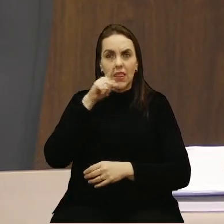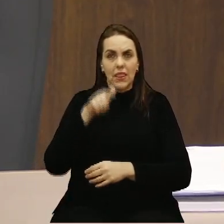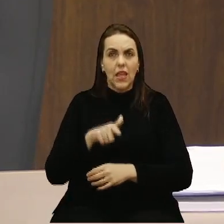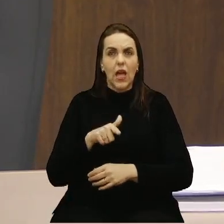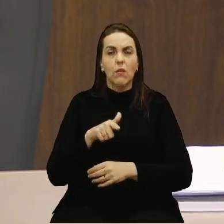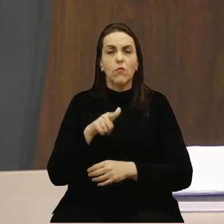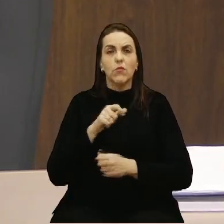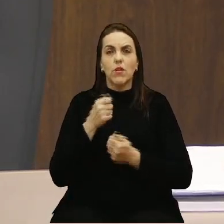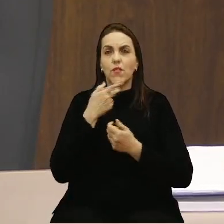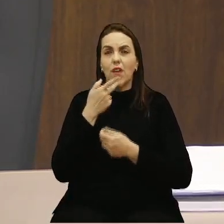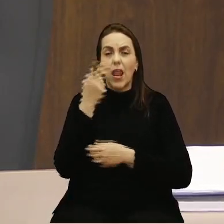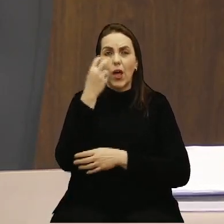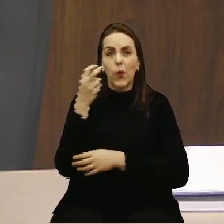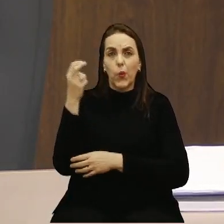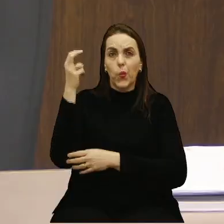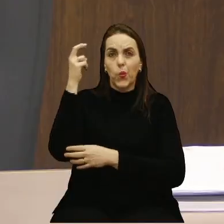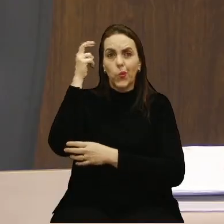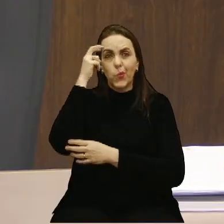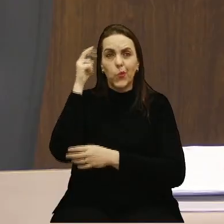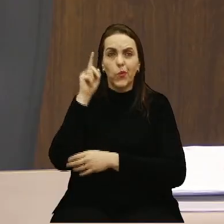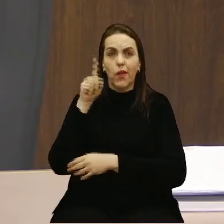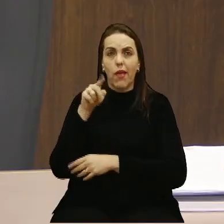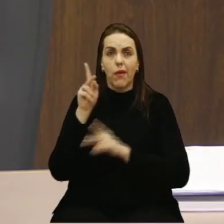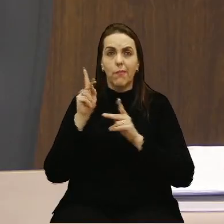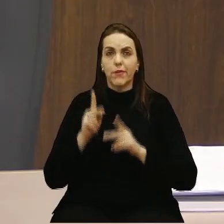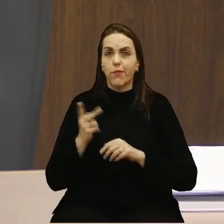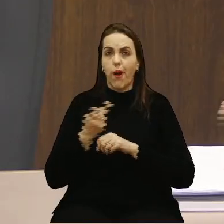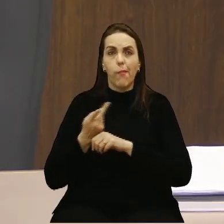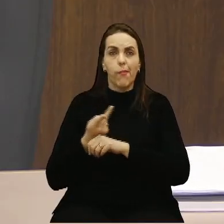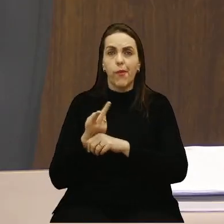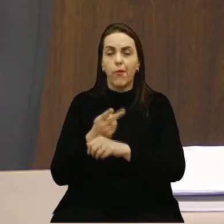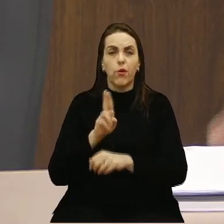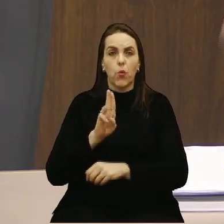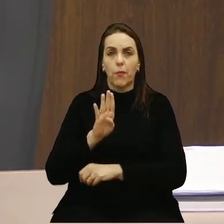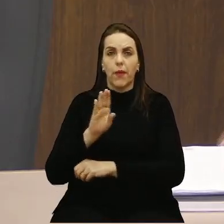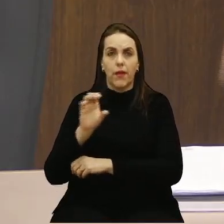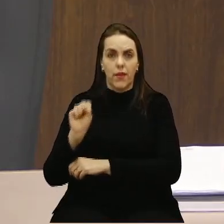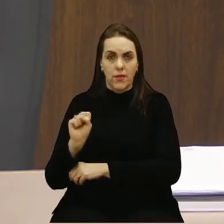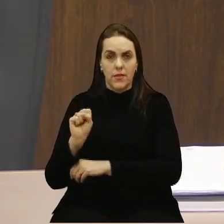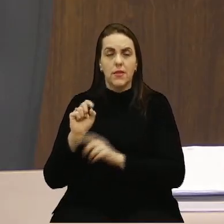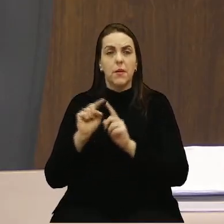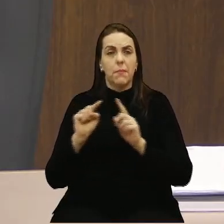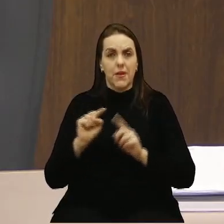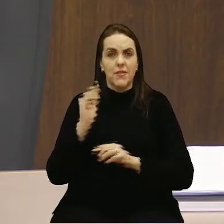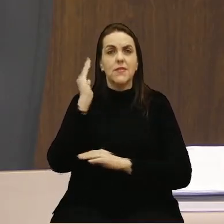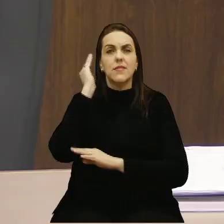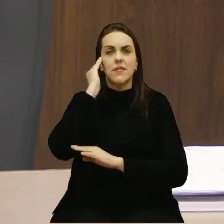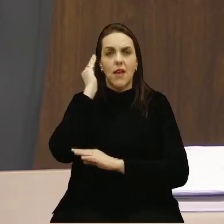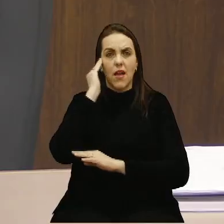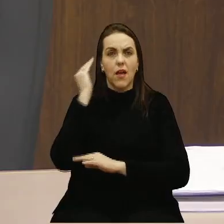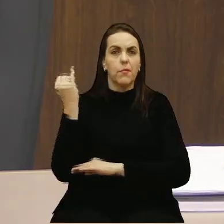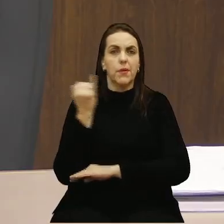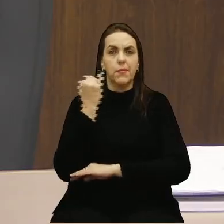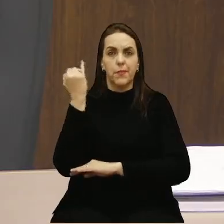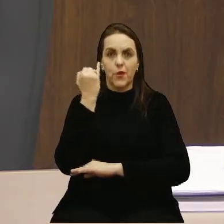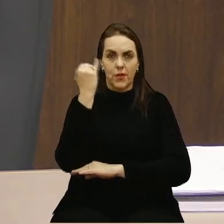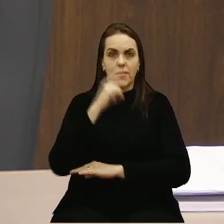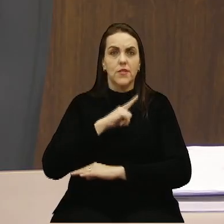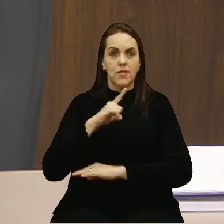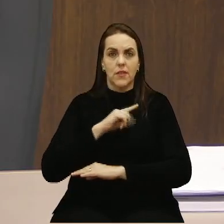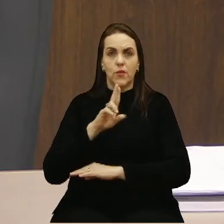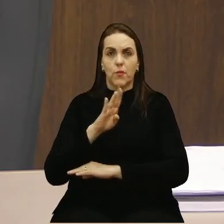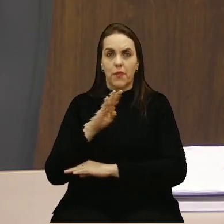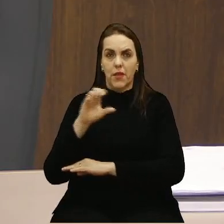questão de falar que é cultural as pessoas não procurarem as nossas UBSs. E a gente sabe a importância que a UBS tem